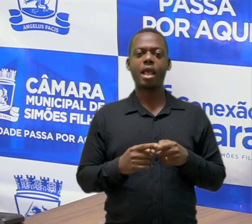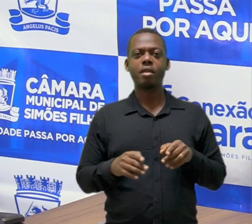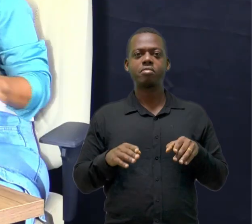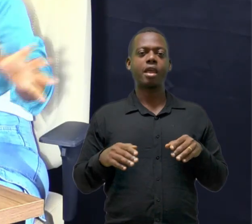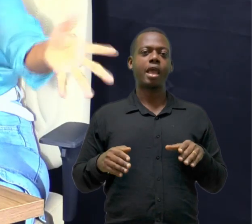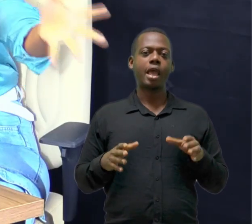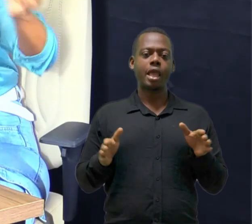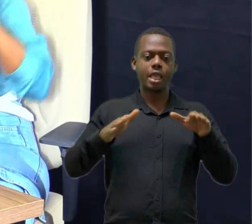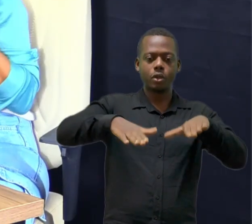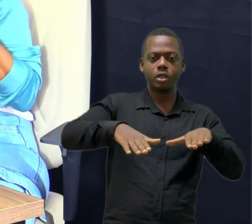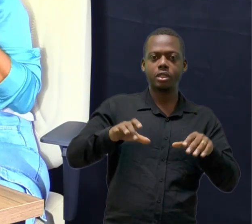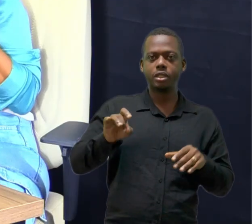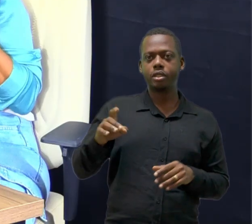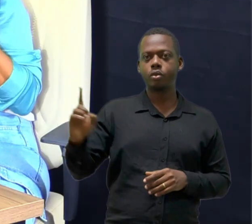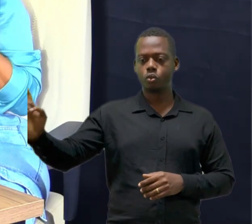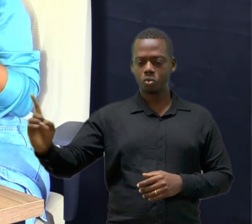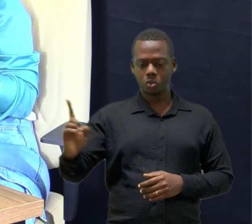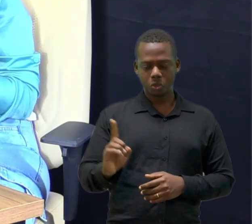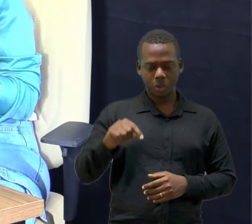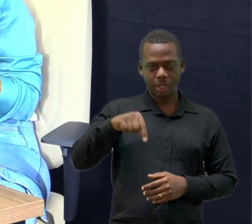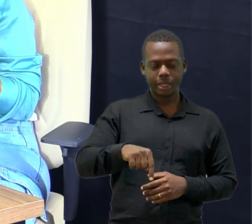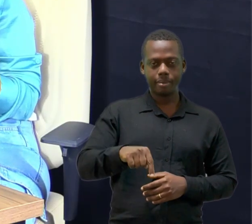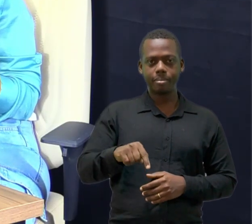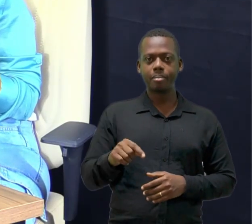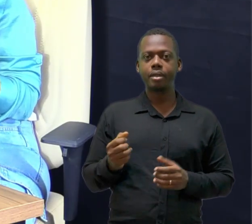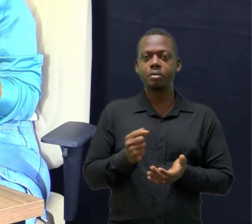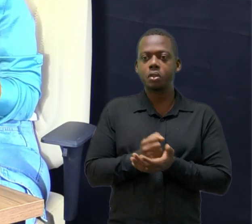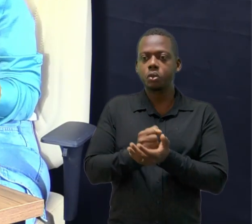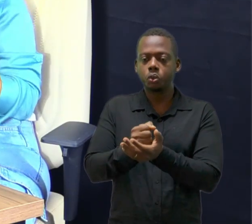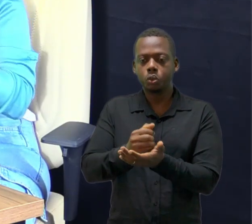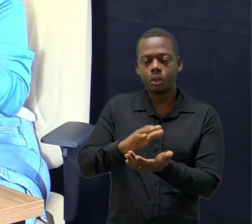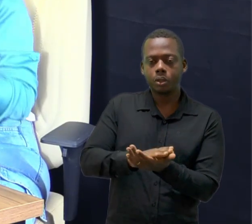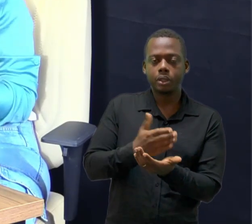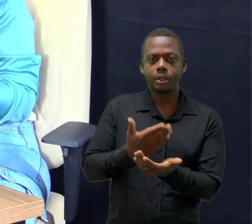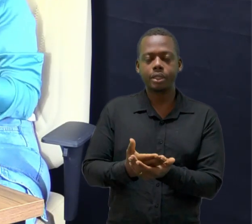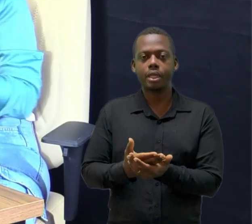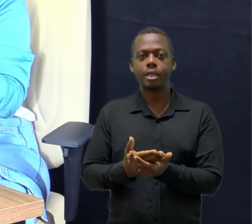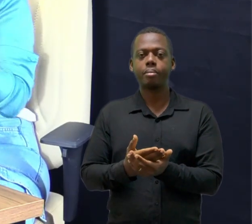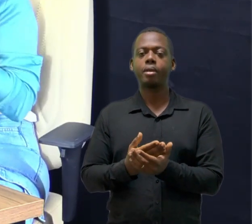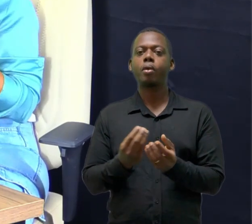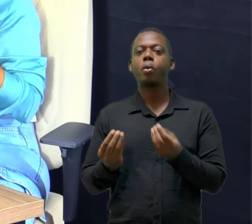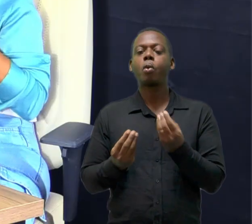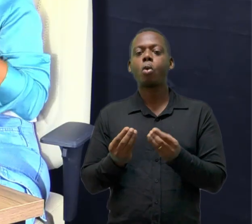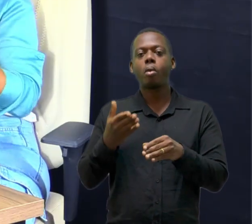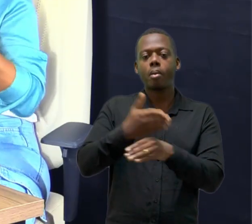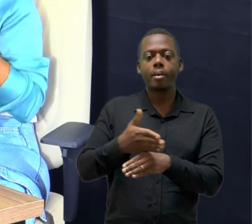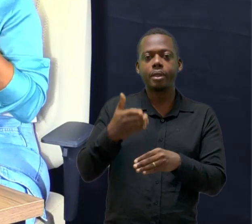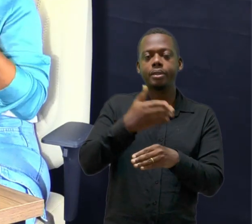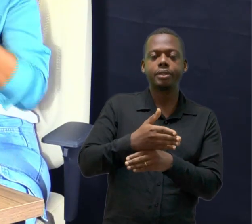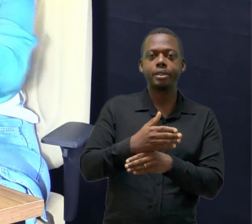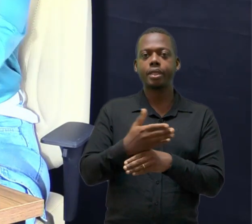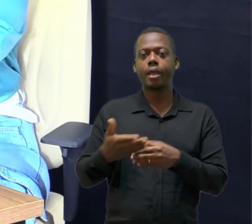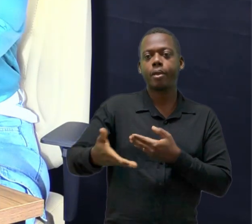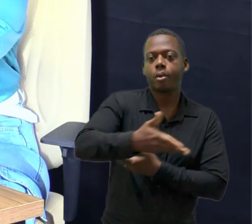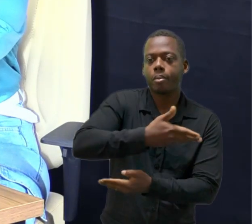inclusão. Sim, eu trago o surdo para esse ambiente, mas se eu não dou a ele condições Uhum. de participar, de interagir